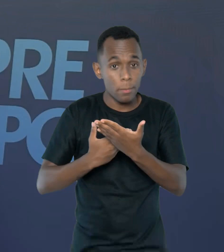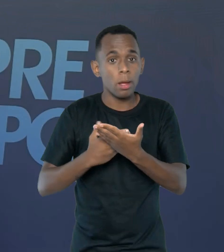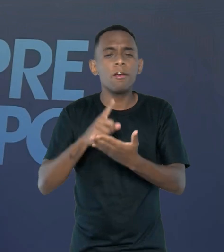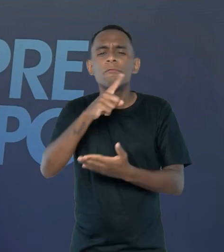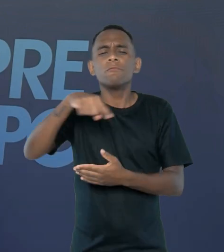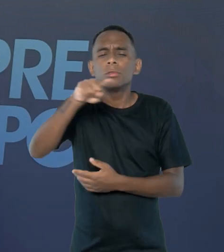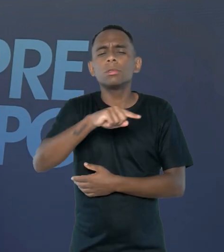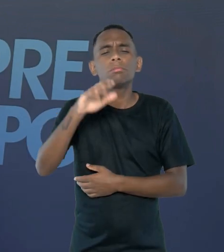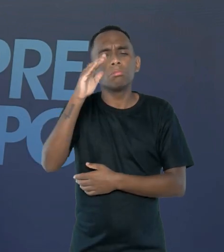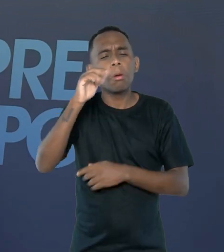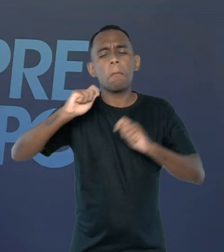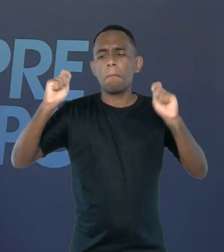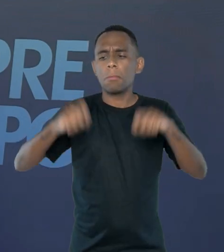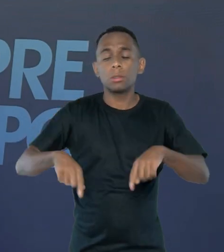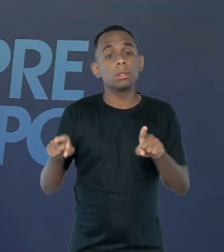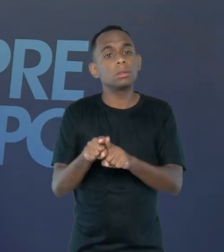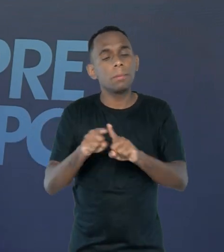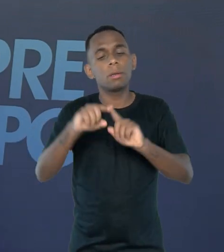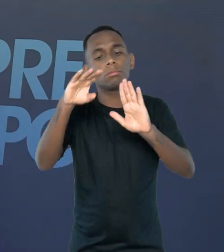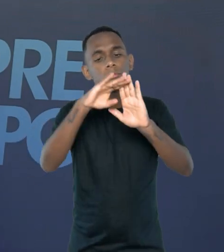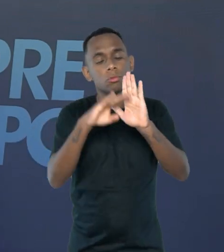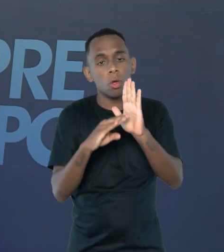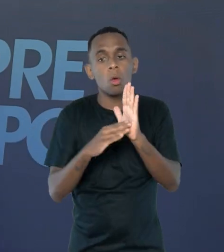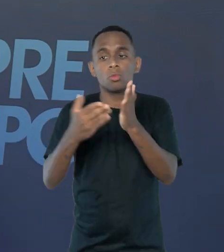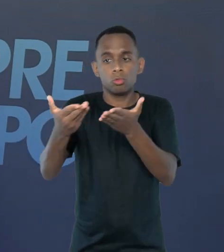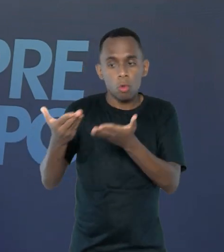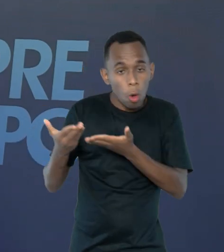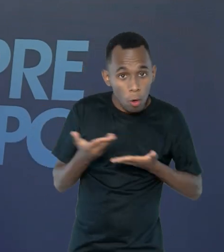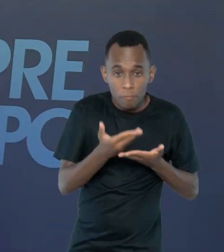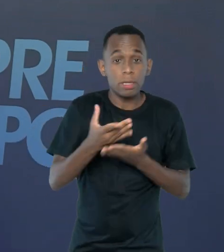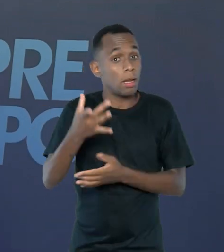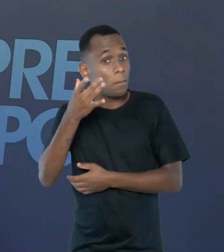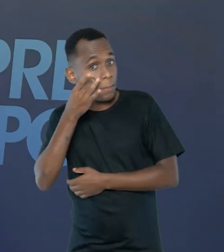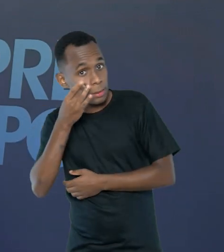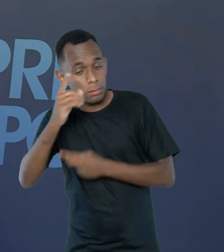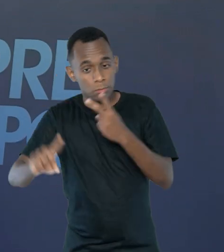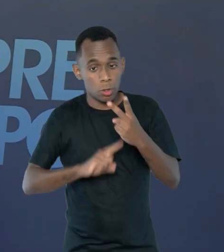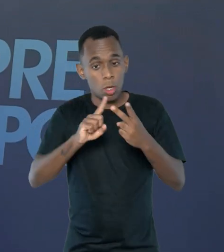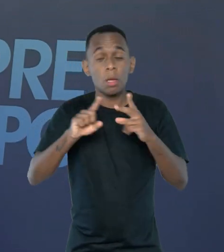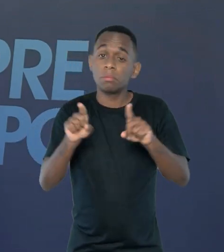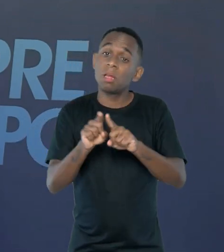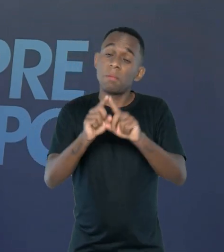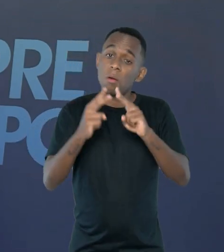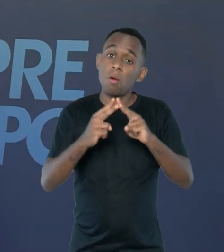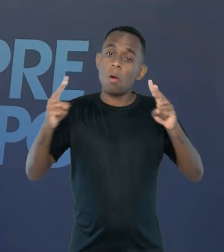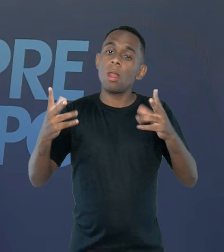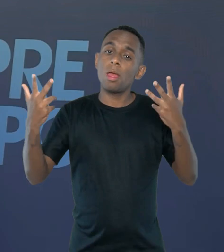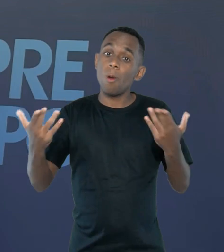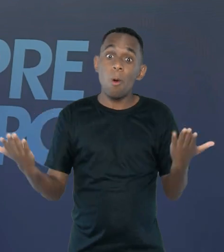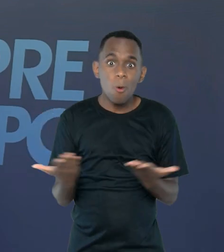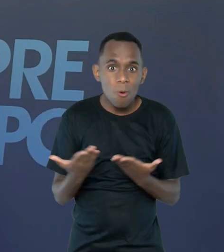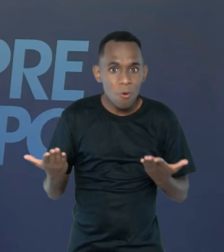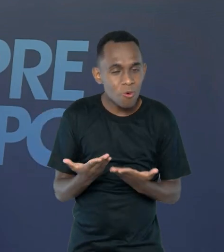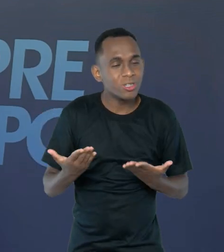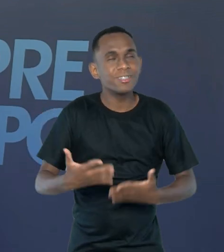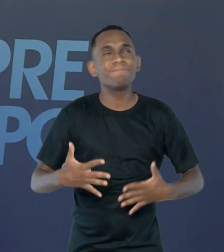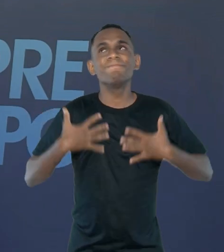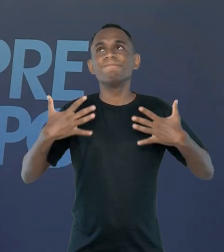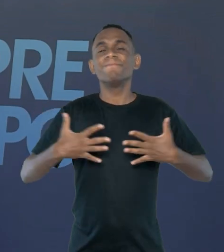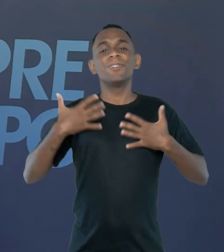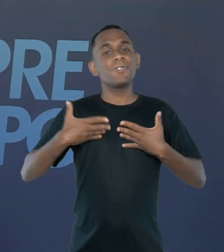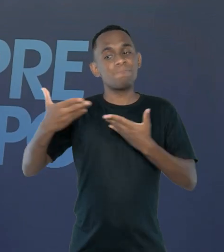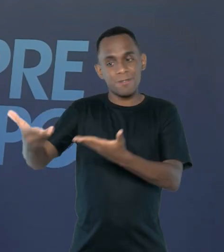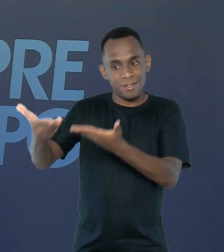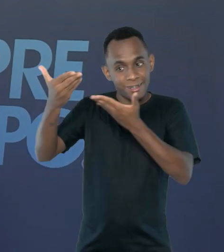sempreumpapo.com.br você fica por dentro da agenda dos nossos encontros presenciais e online, como este que hoje a gente tem a alegria